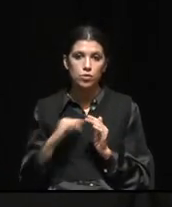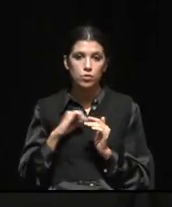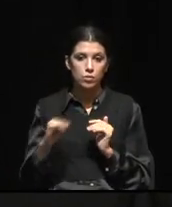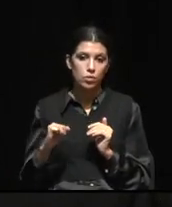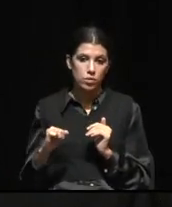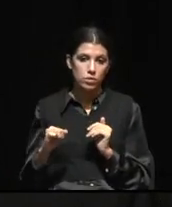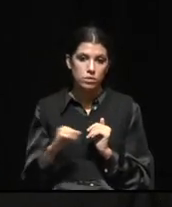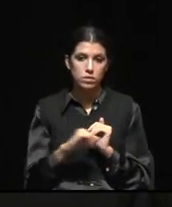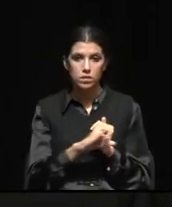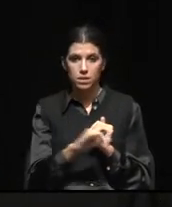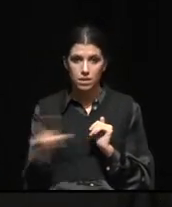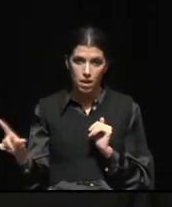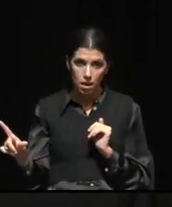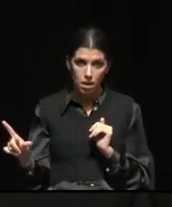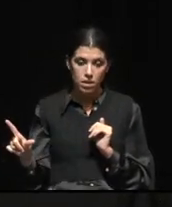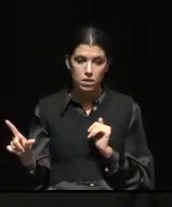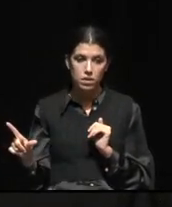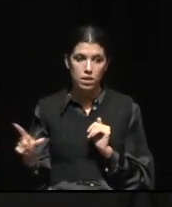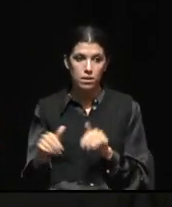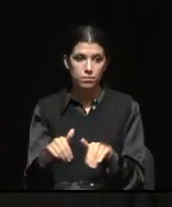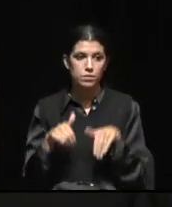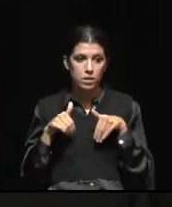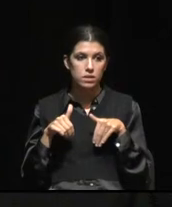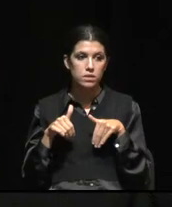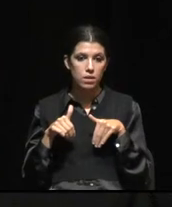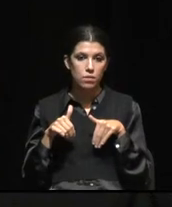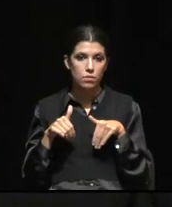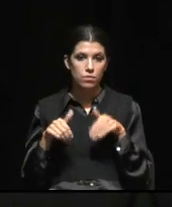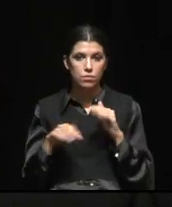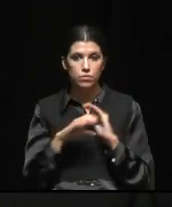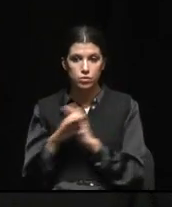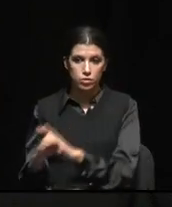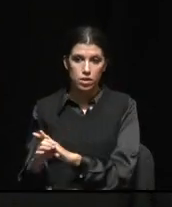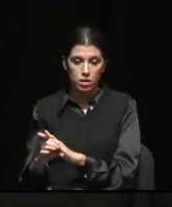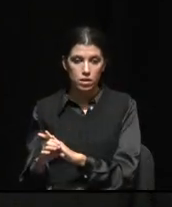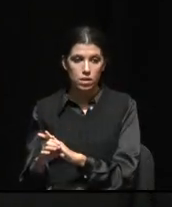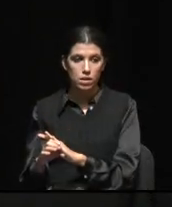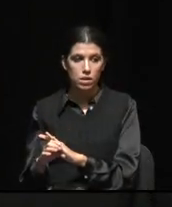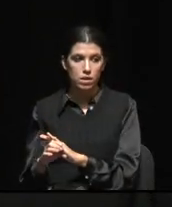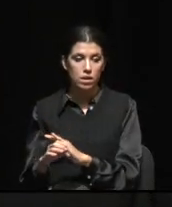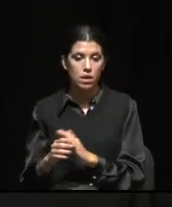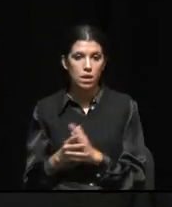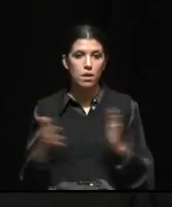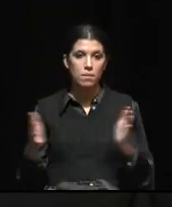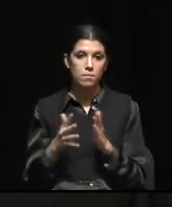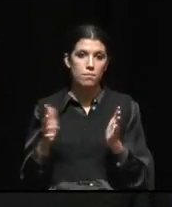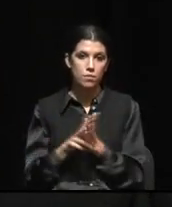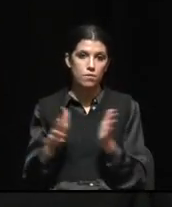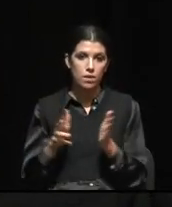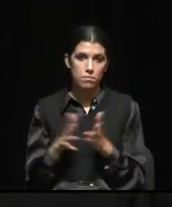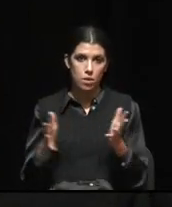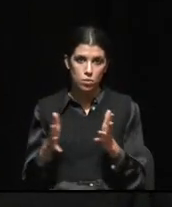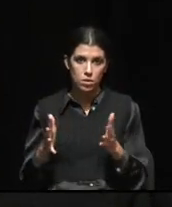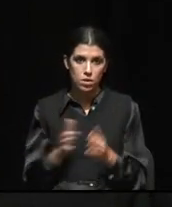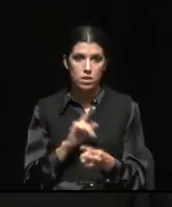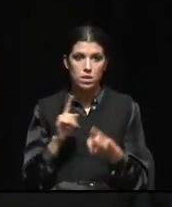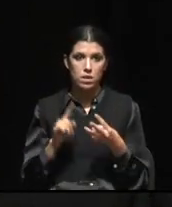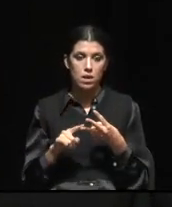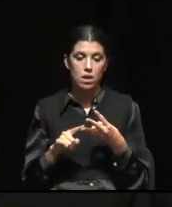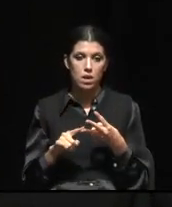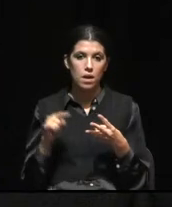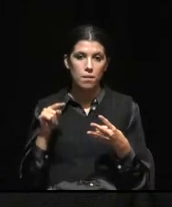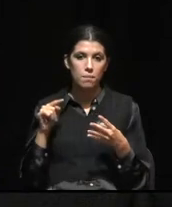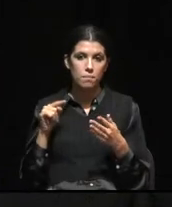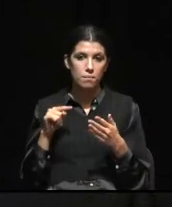contra iniciativa Liberal quem se abstém o chega aprovado por maioria